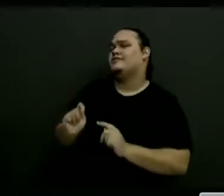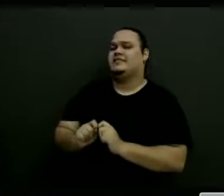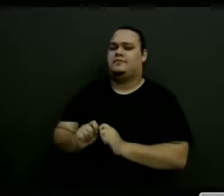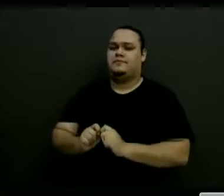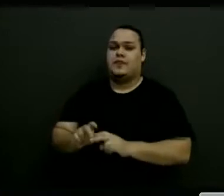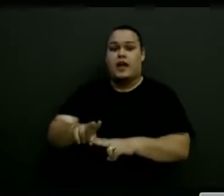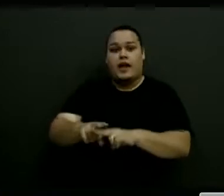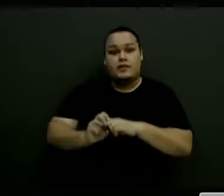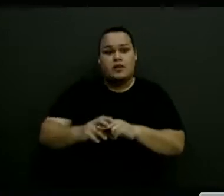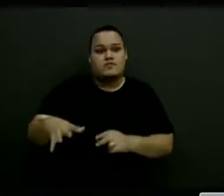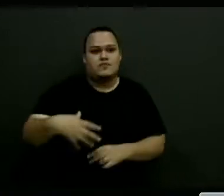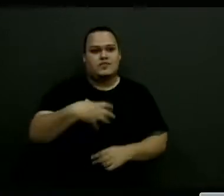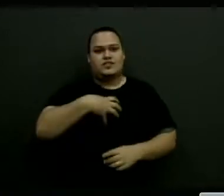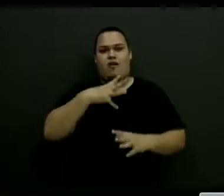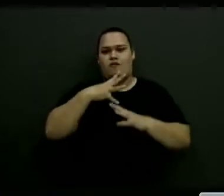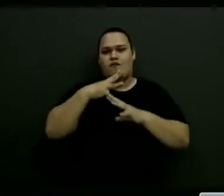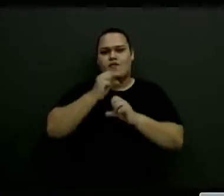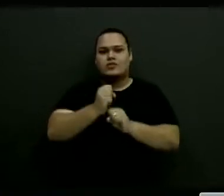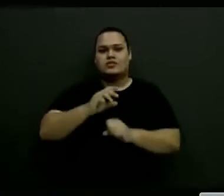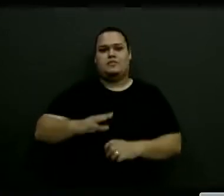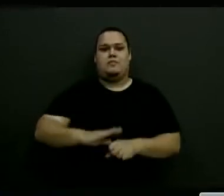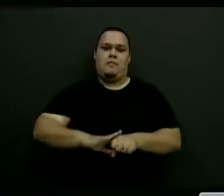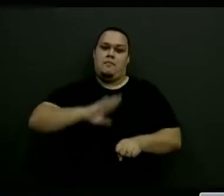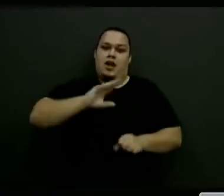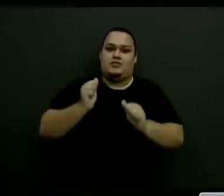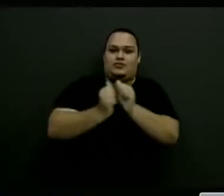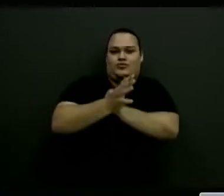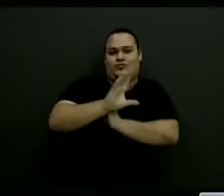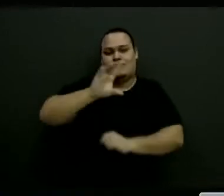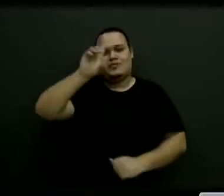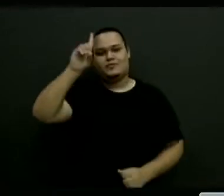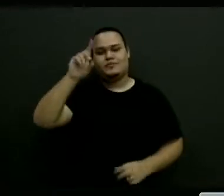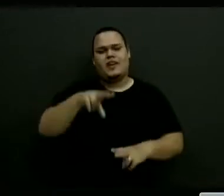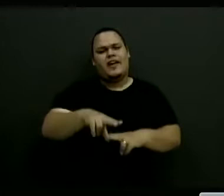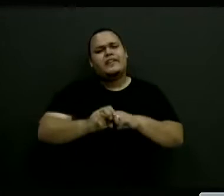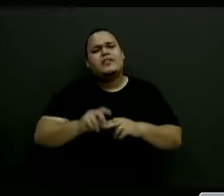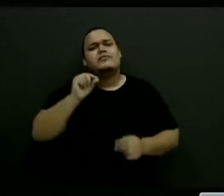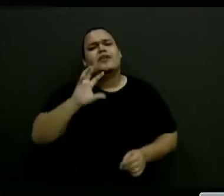E os demais versículos diz: estando Jesus em agonia,